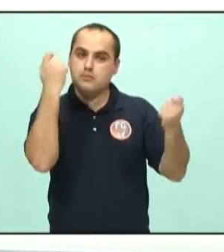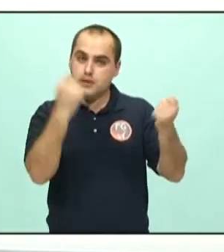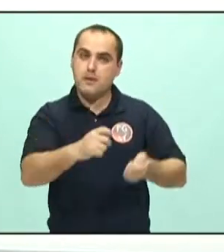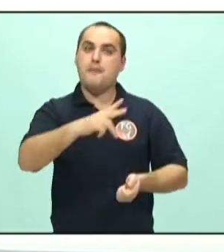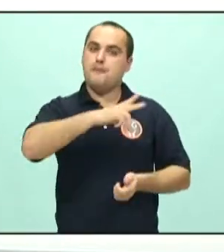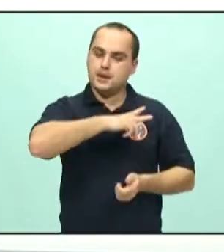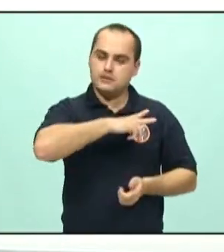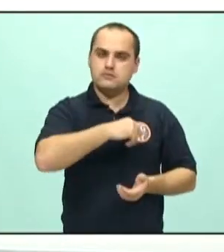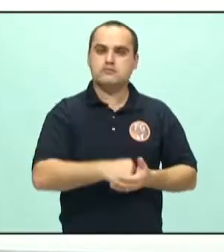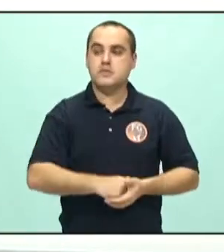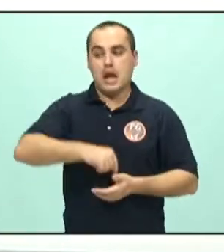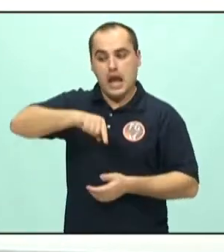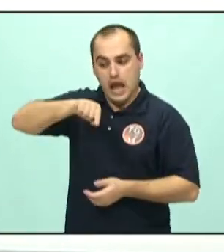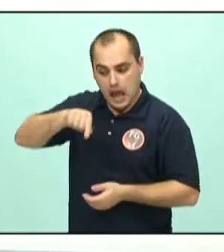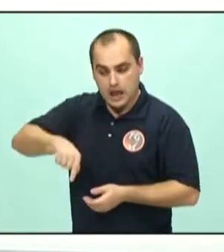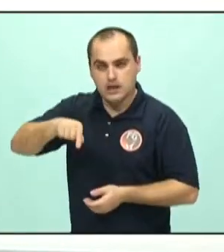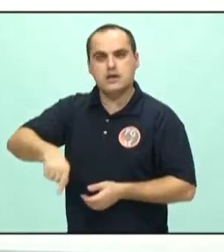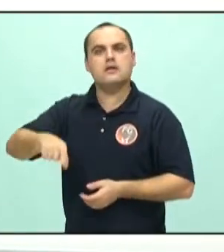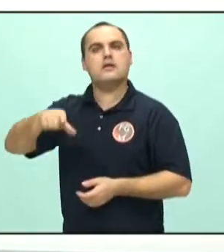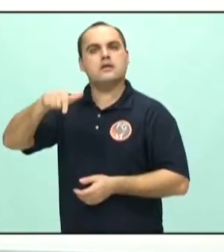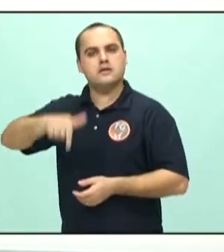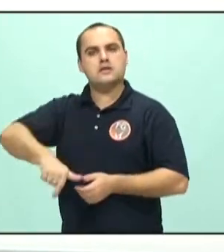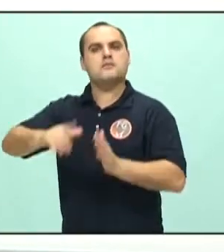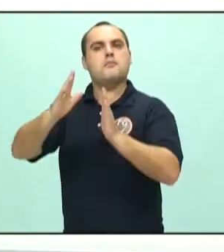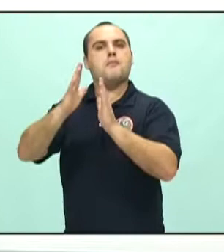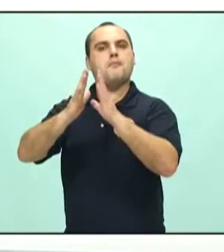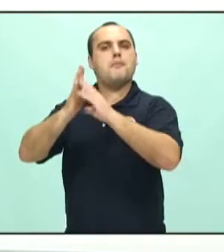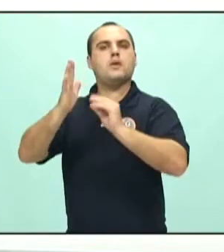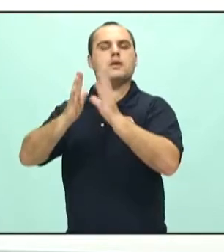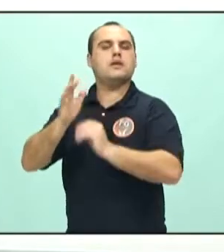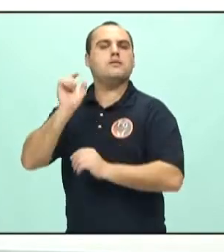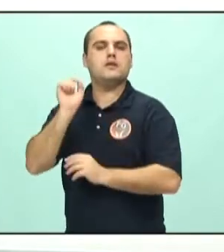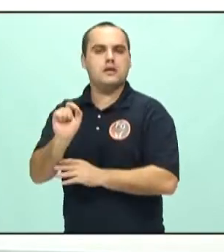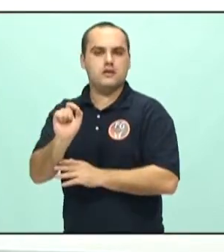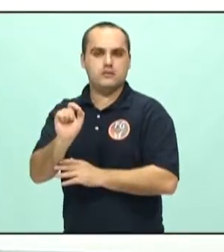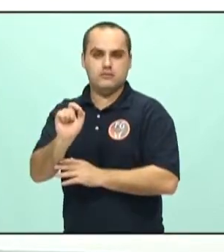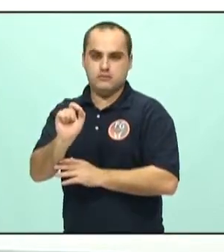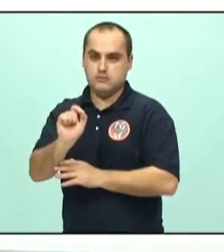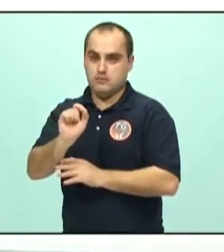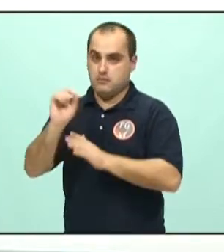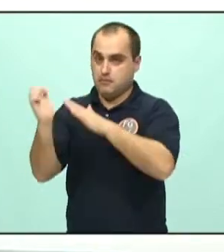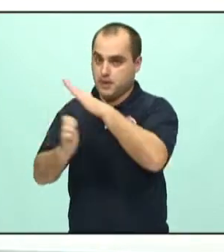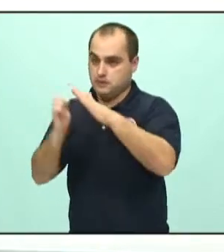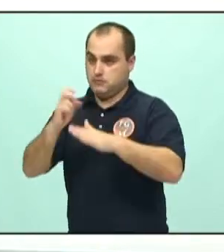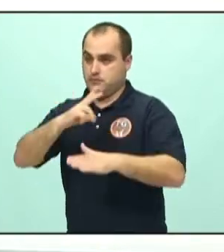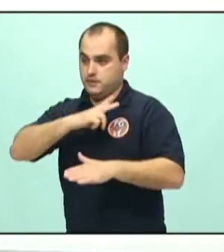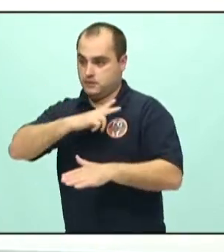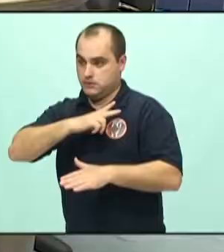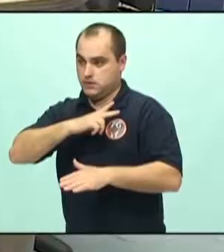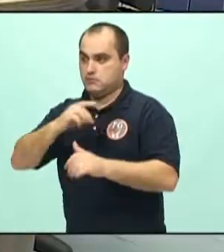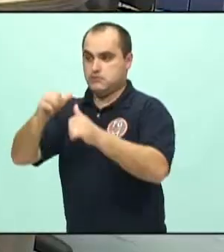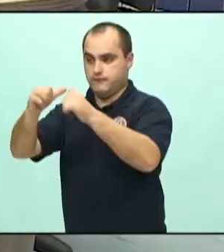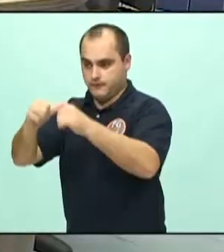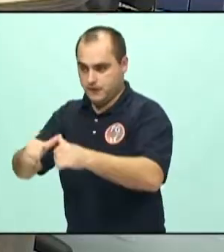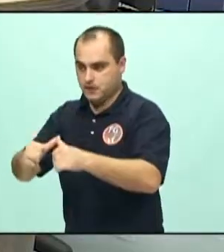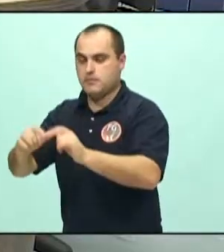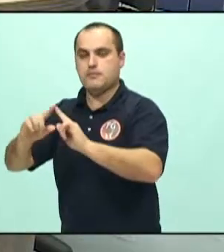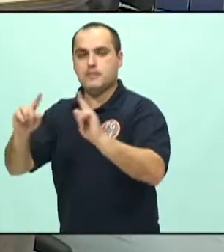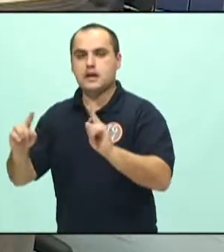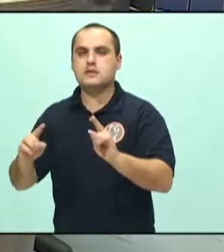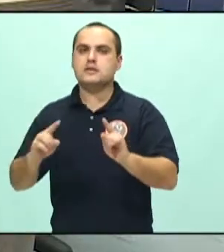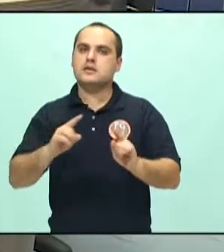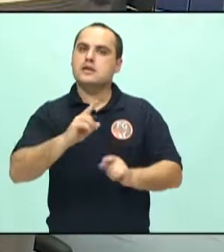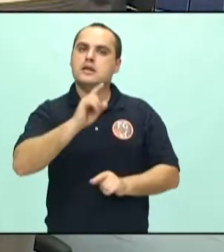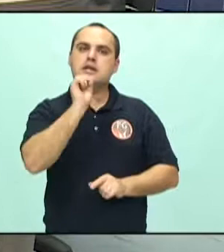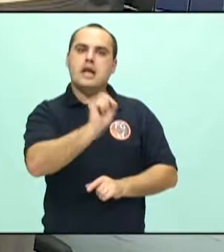nós defendemos um modelo também de que as operações sejam realizadas pela iniciativa privada apenas com o modelo público de autoridade portuária.